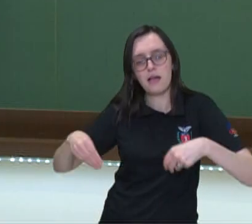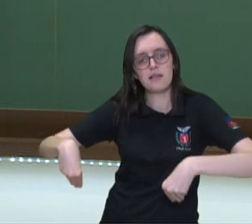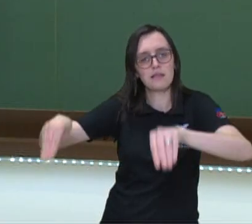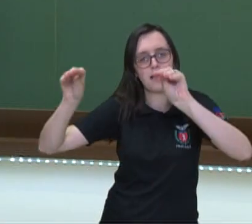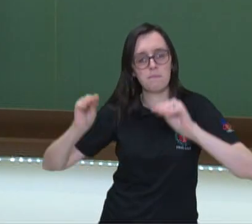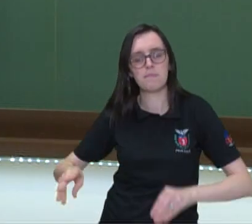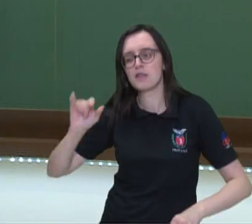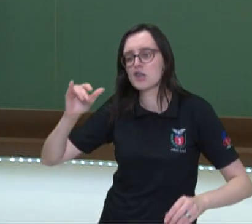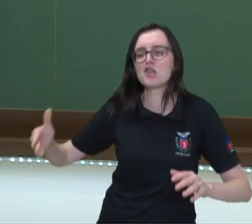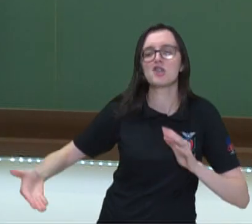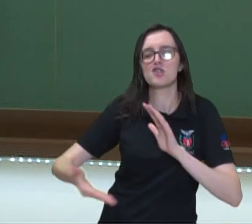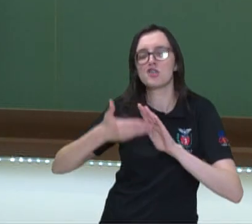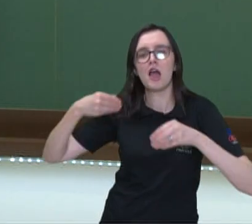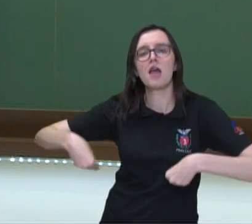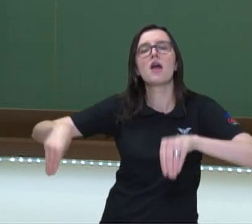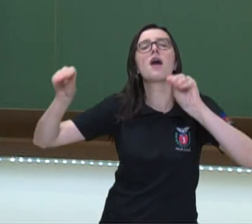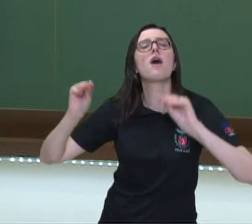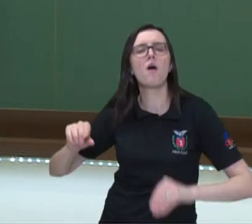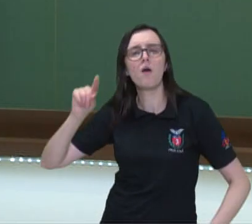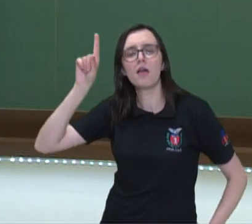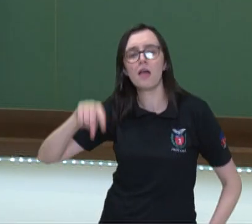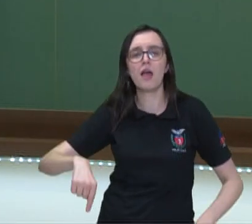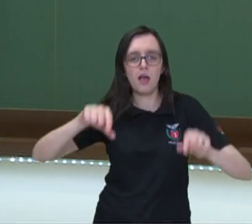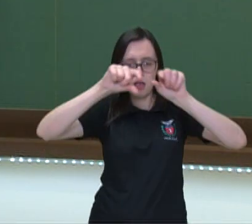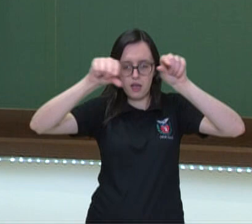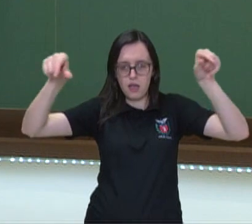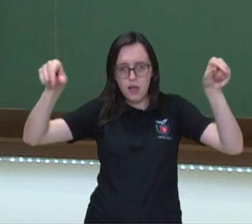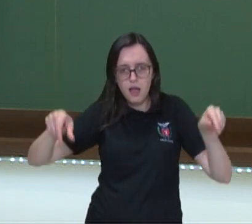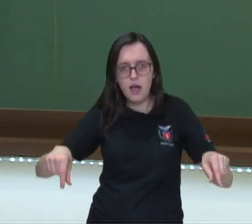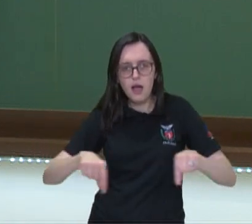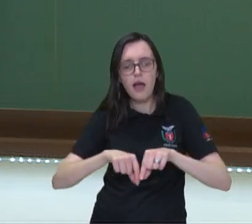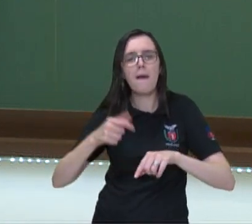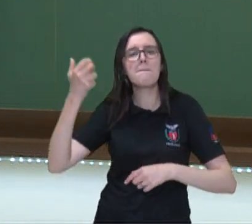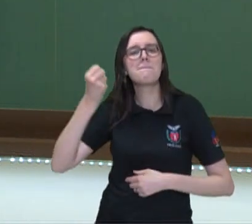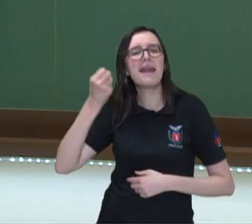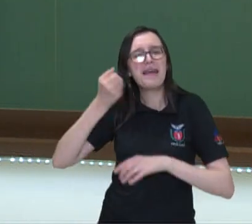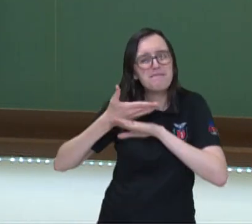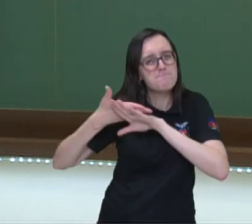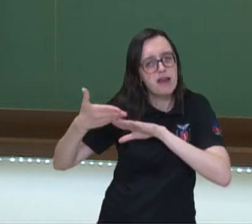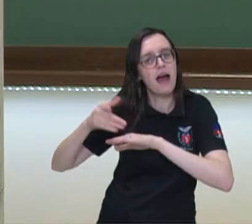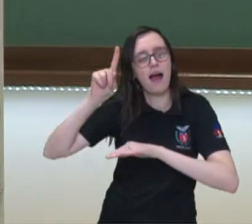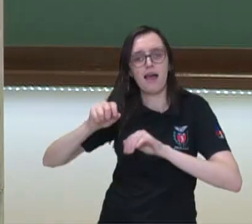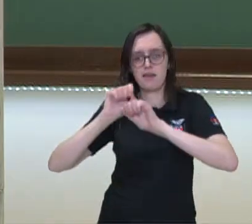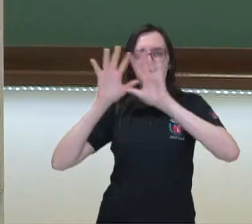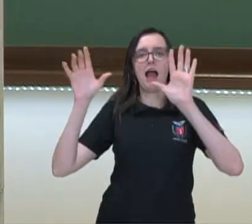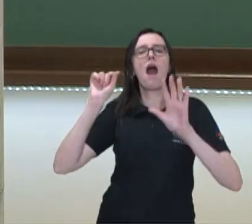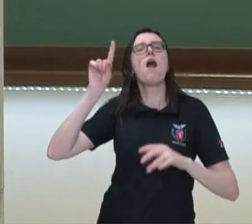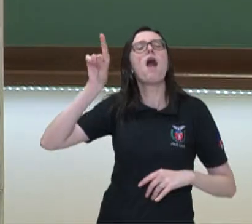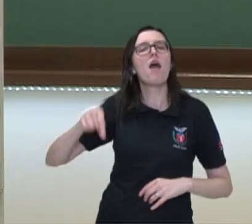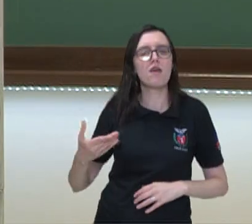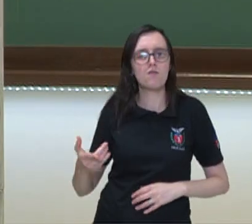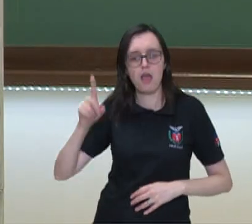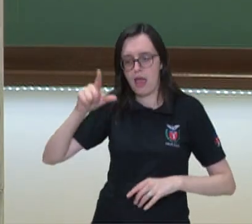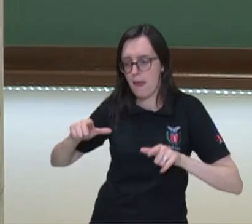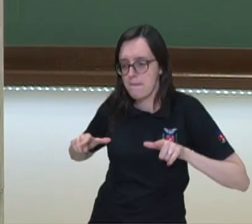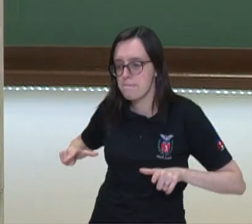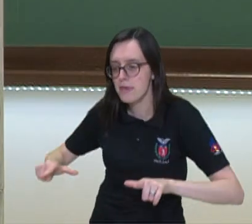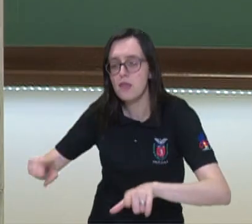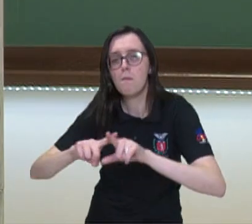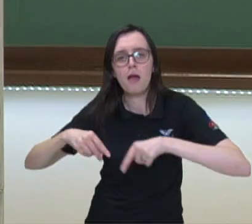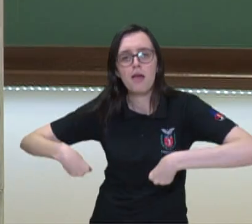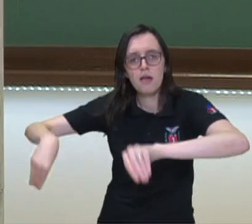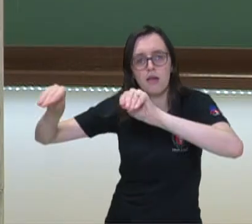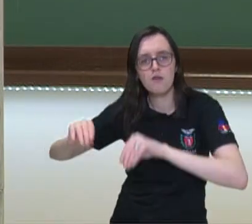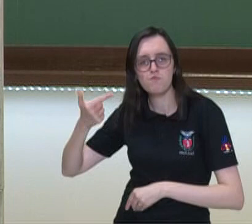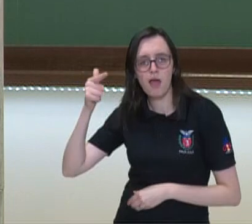tirar o tapete dessa sala? Me sobra essa região branca aqui que eu estou vendo. Tá? Essa região mais clara, que é onde é o piso, mas não tem